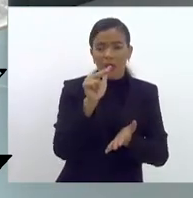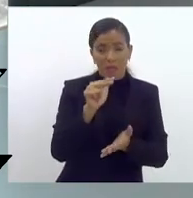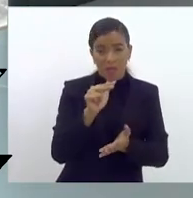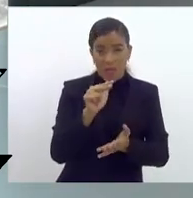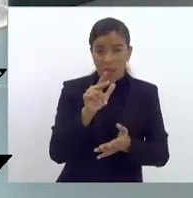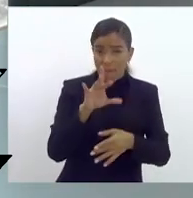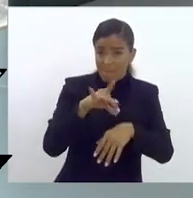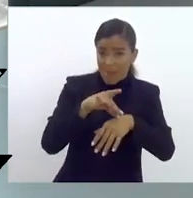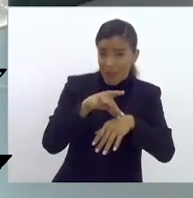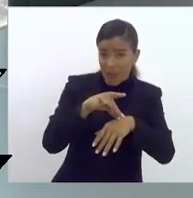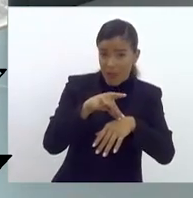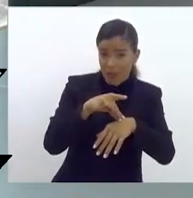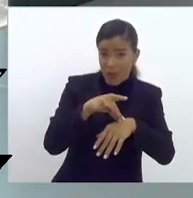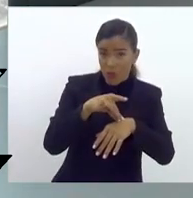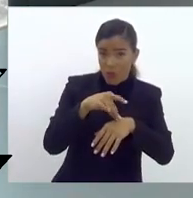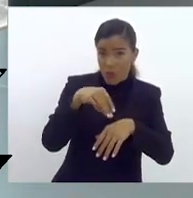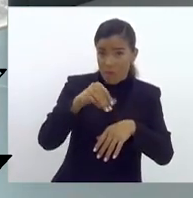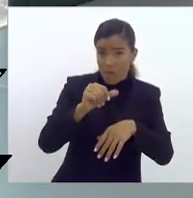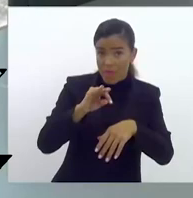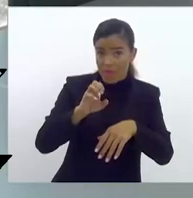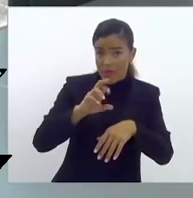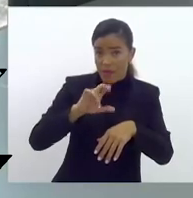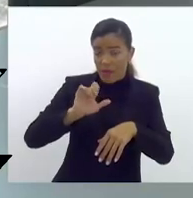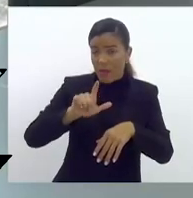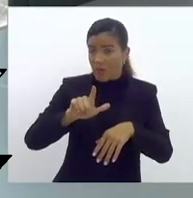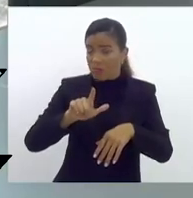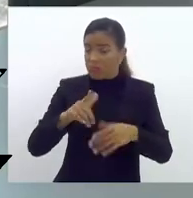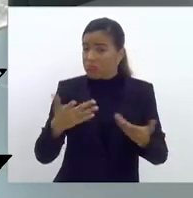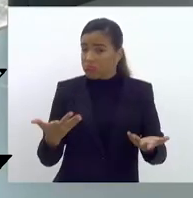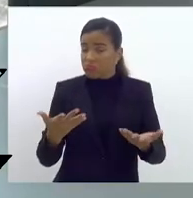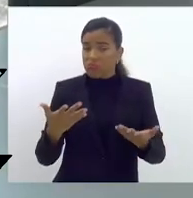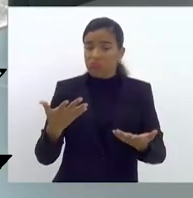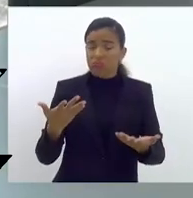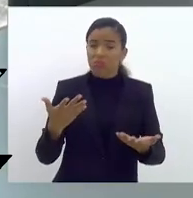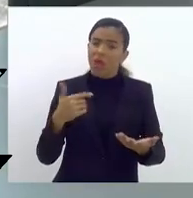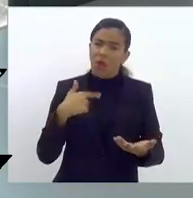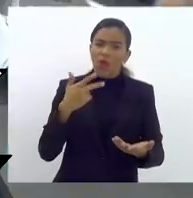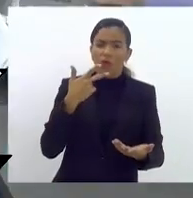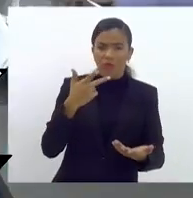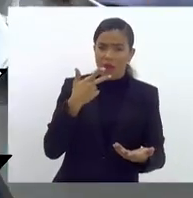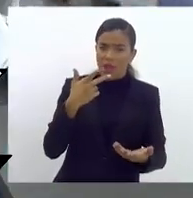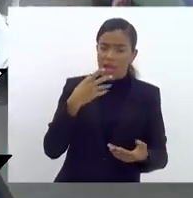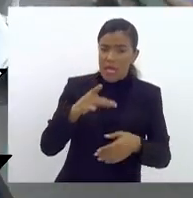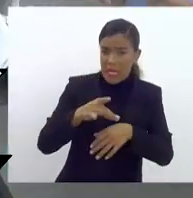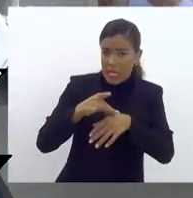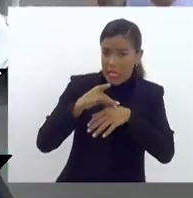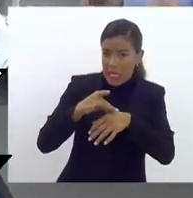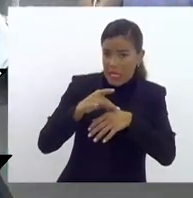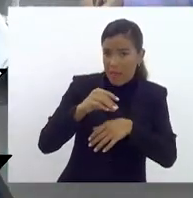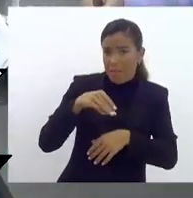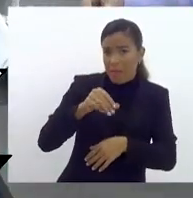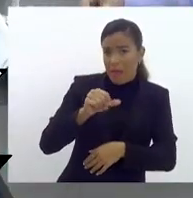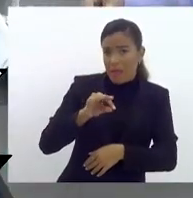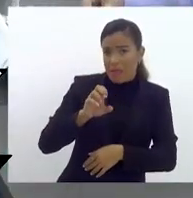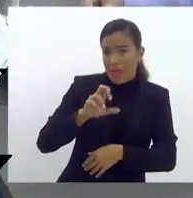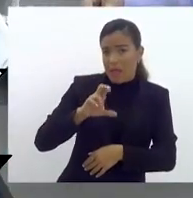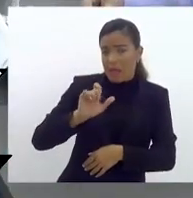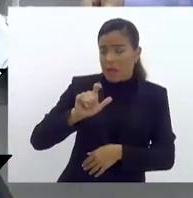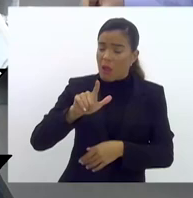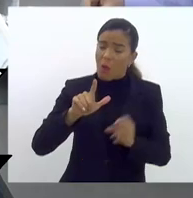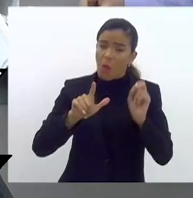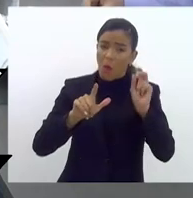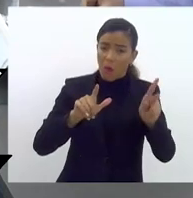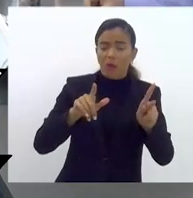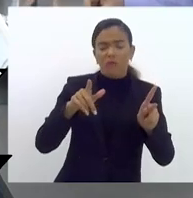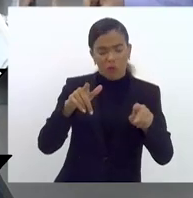materiais ao meu ver é indispensável porque tem questão eu falei de material os imateriais é mais uma decisão política de